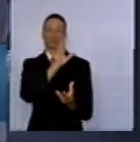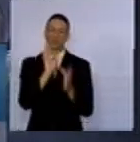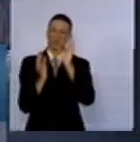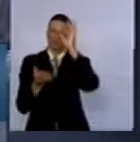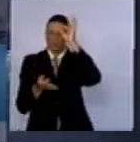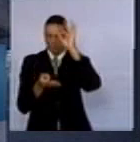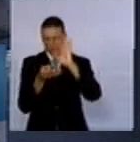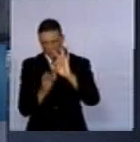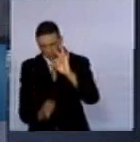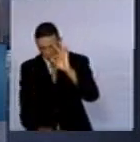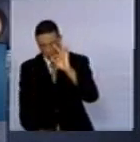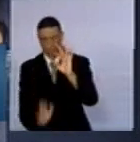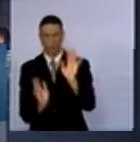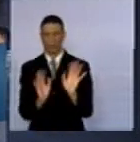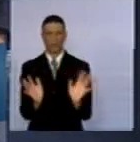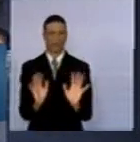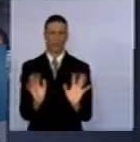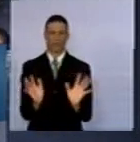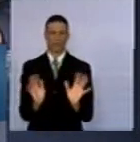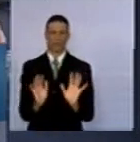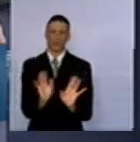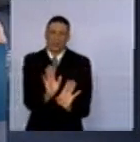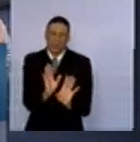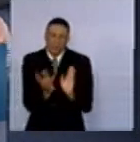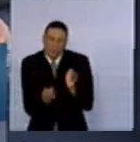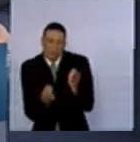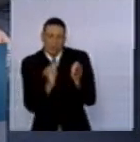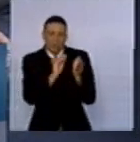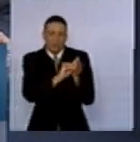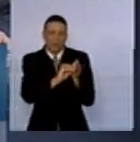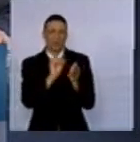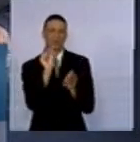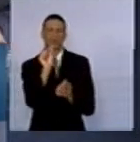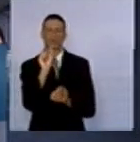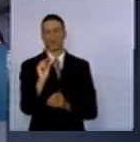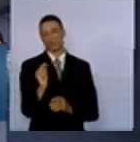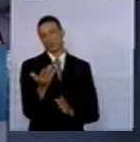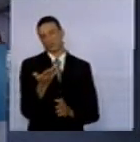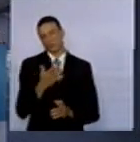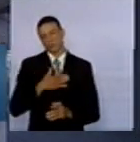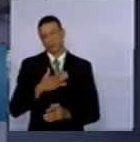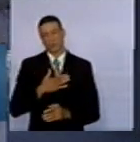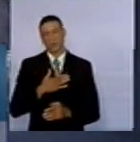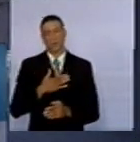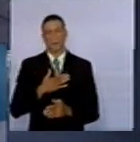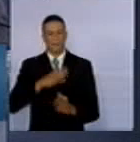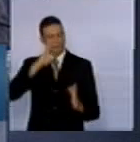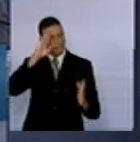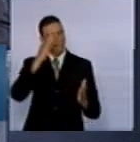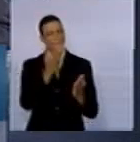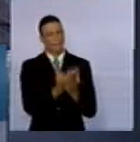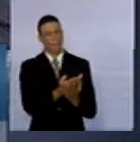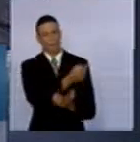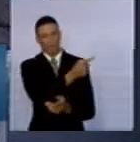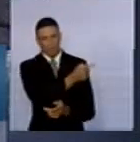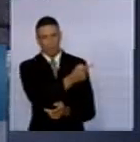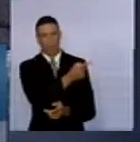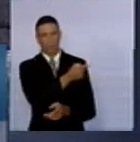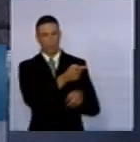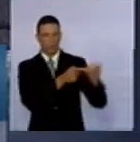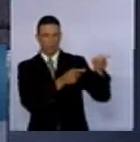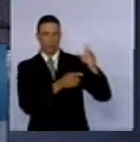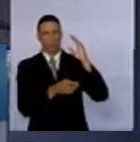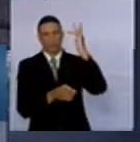alongar eu gostaria de colocar aqui a minha total confiança no